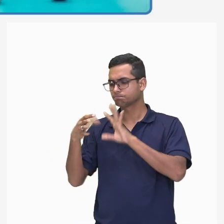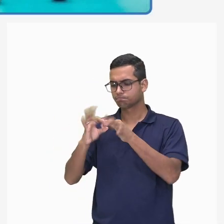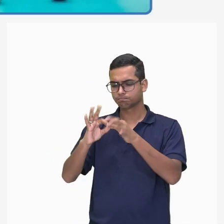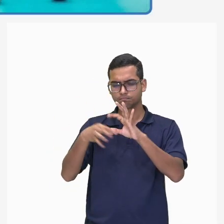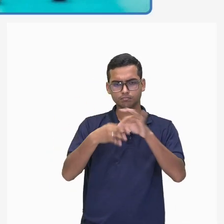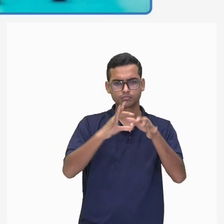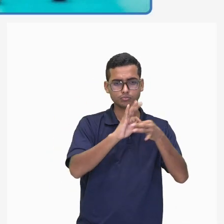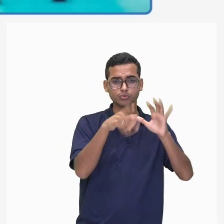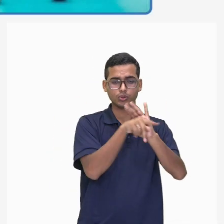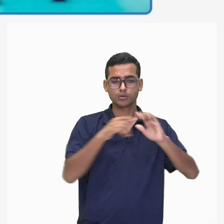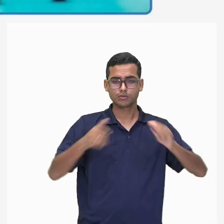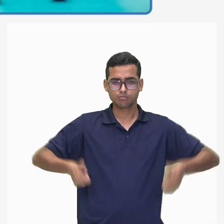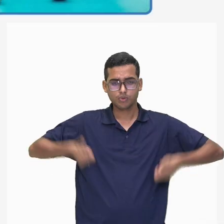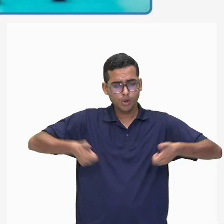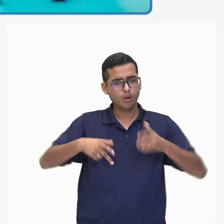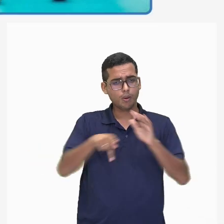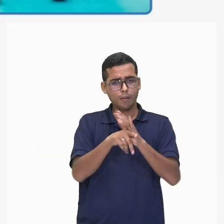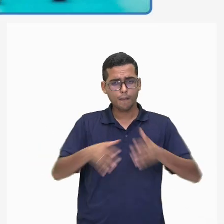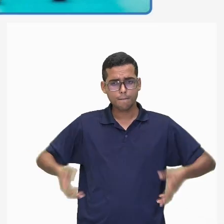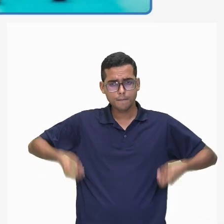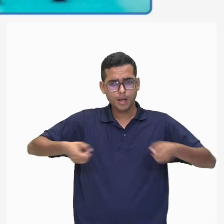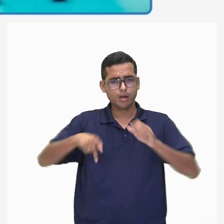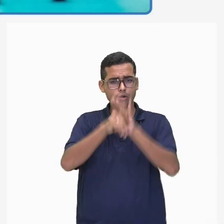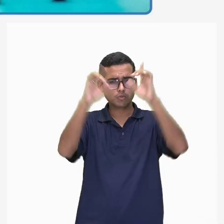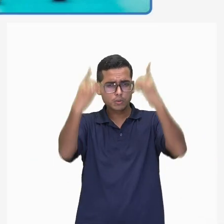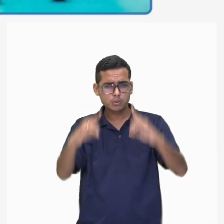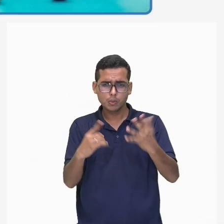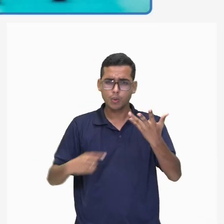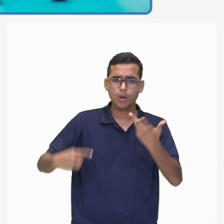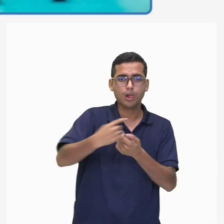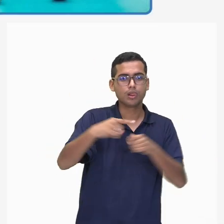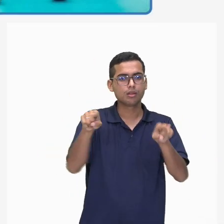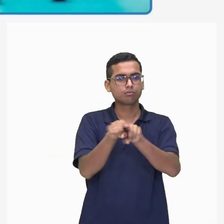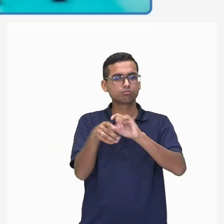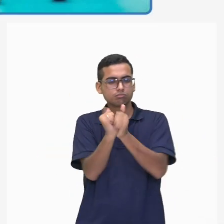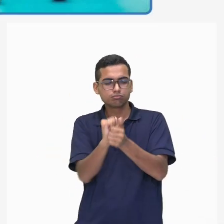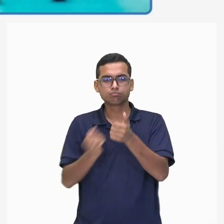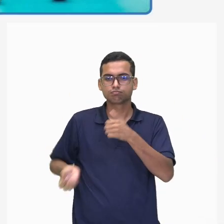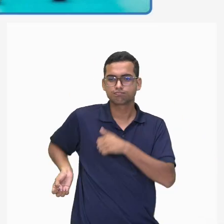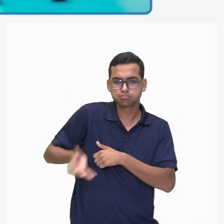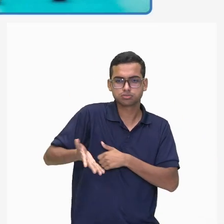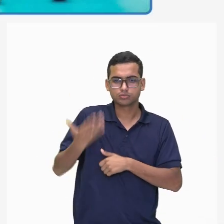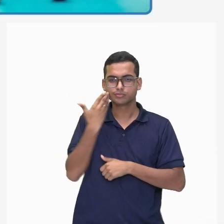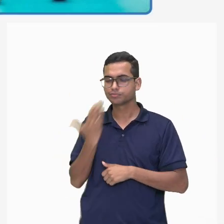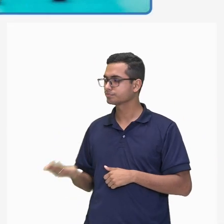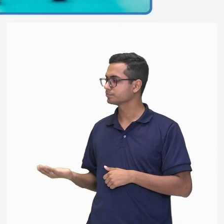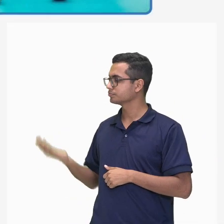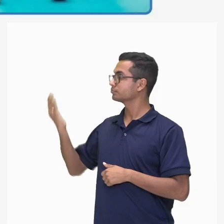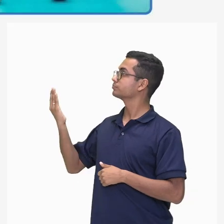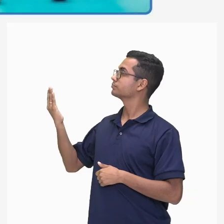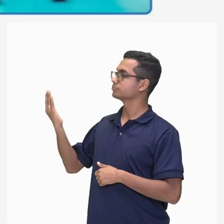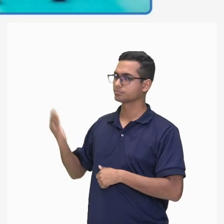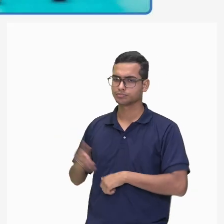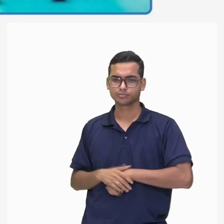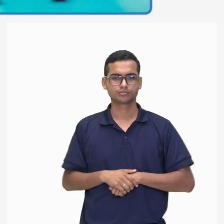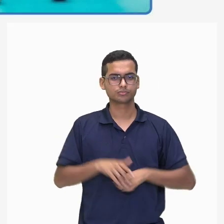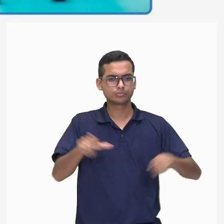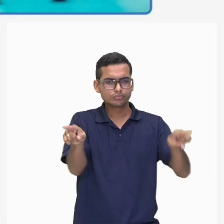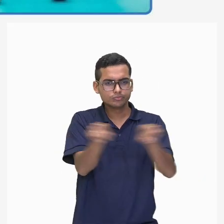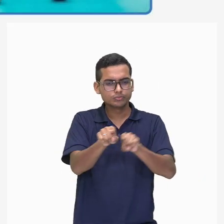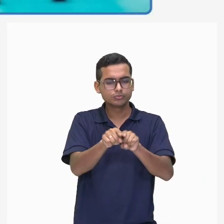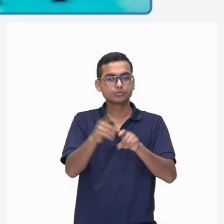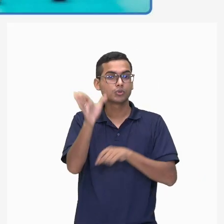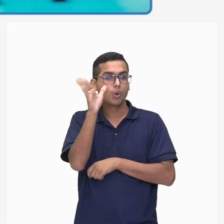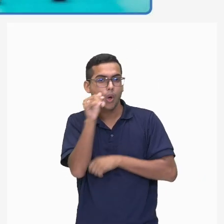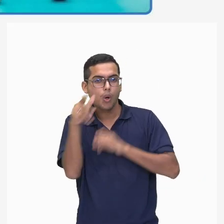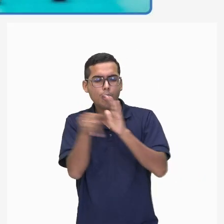praticando o jogo da bocha, que é um esporte muito interessante. E no jogo do dardo nós temos o seguinte curiosidade